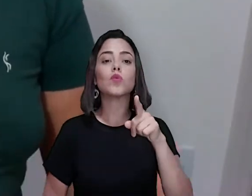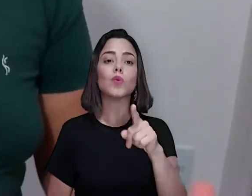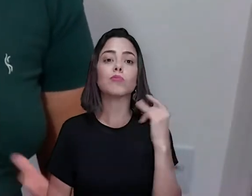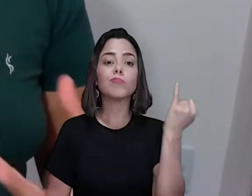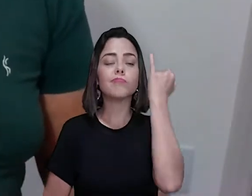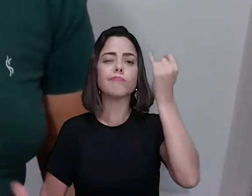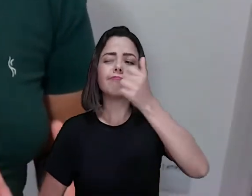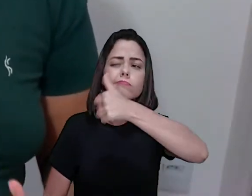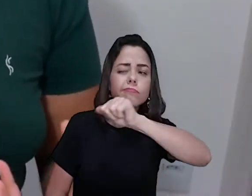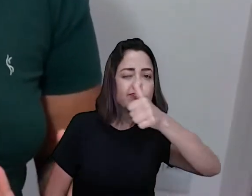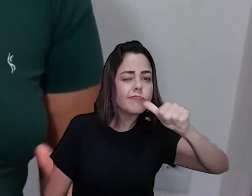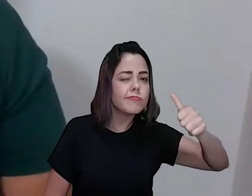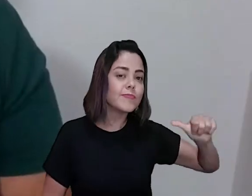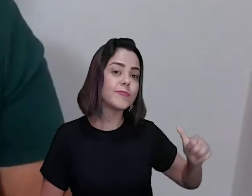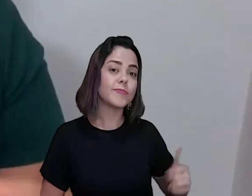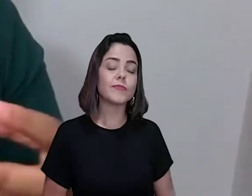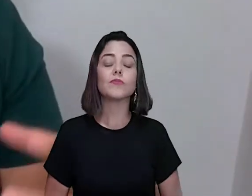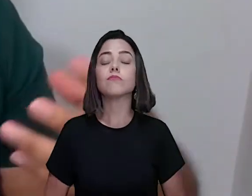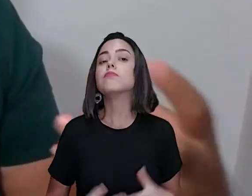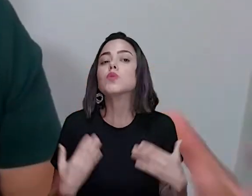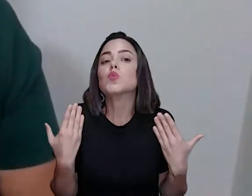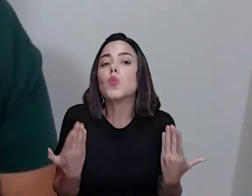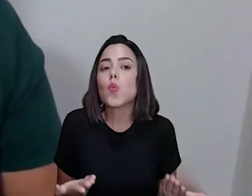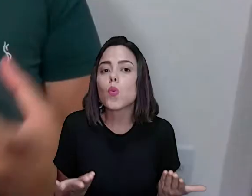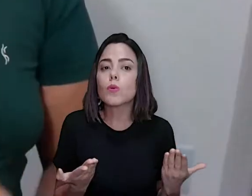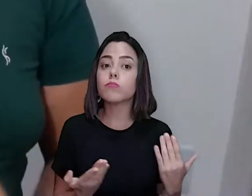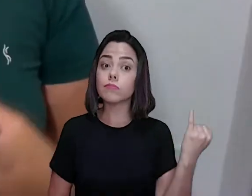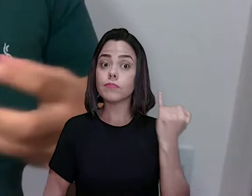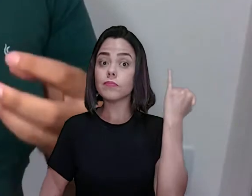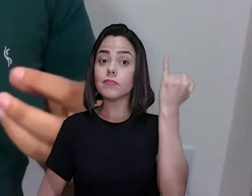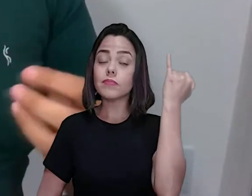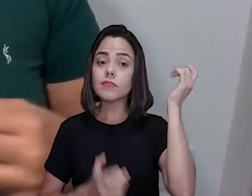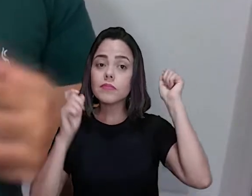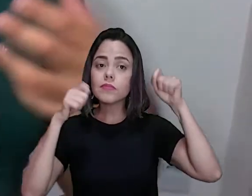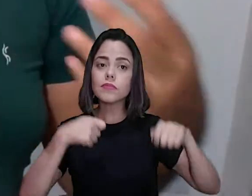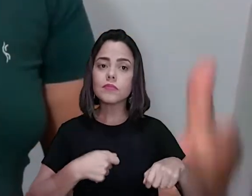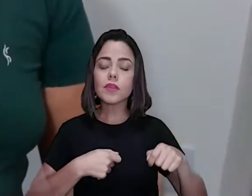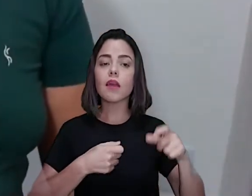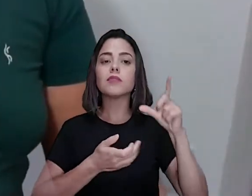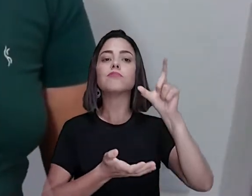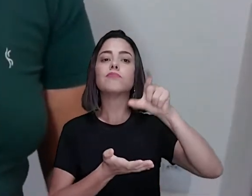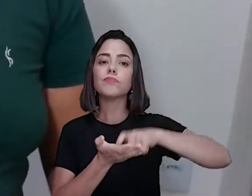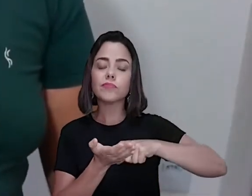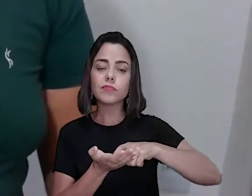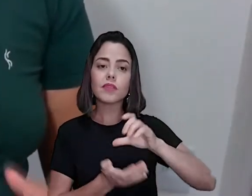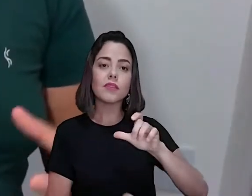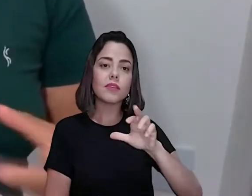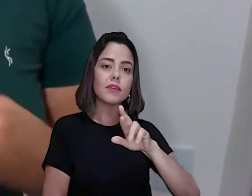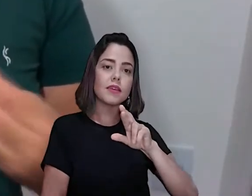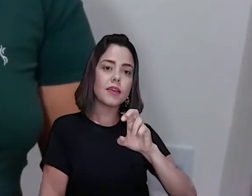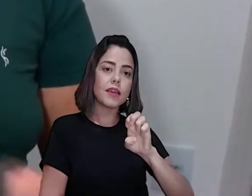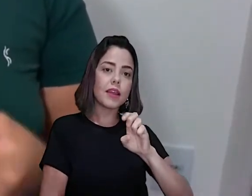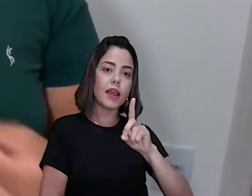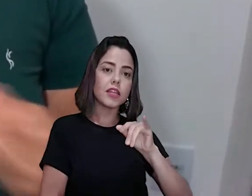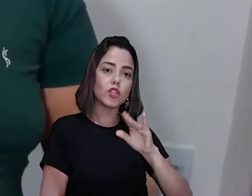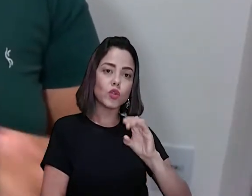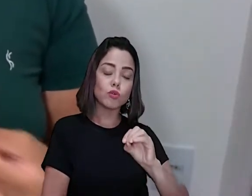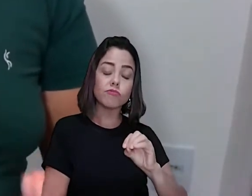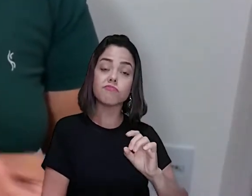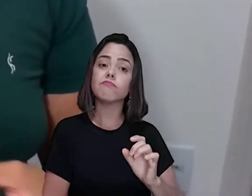você fazer essa análise também. O quão importante são as opções de crédito para você e o